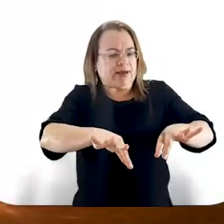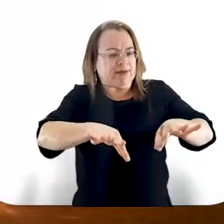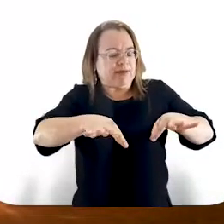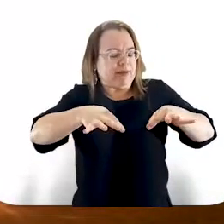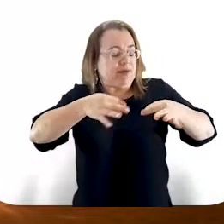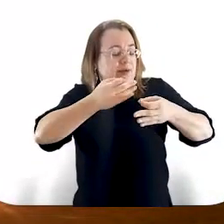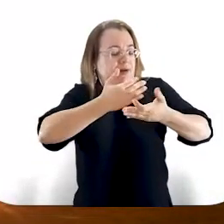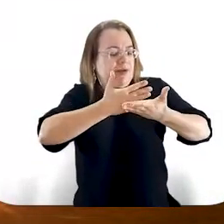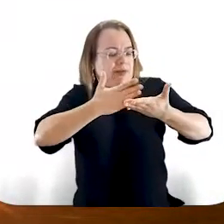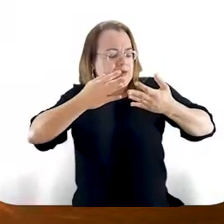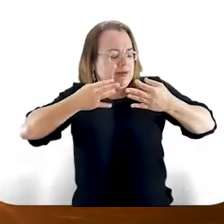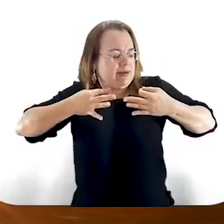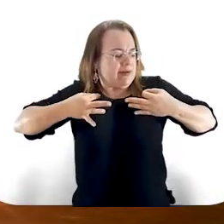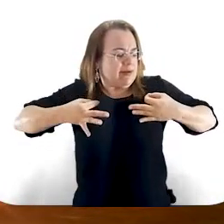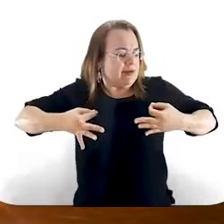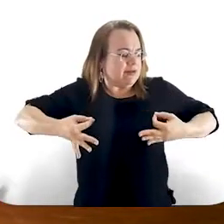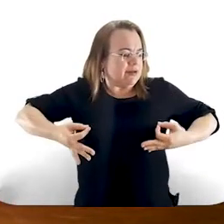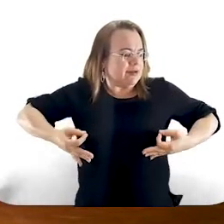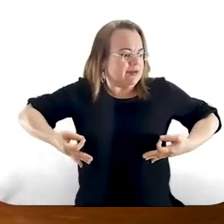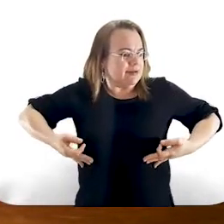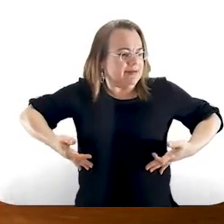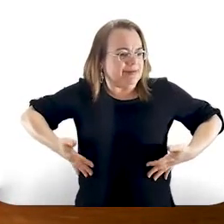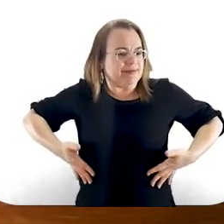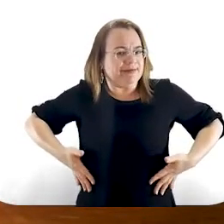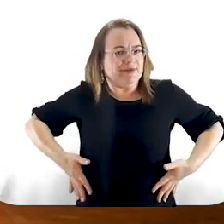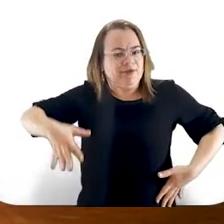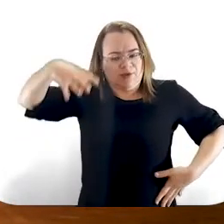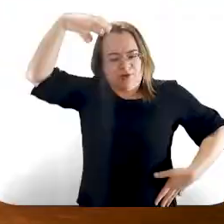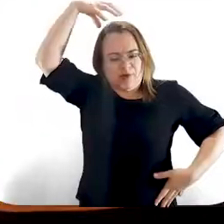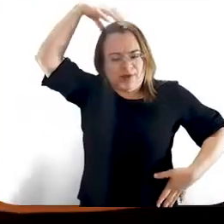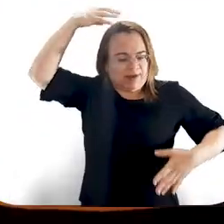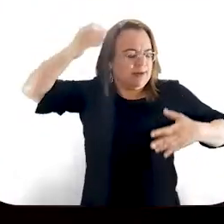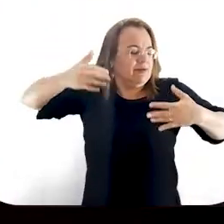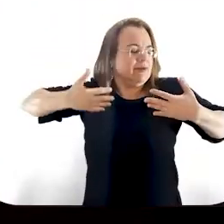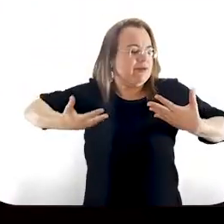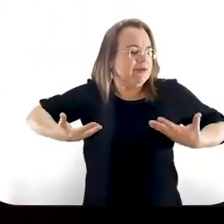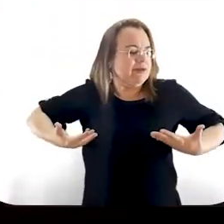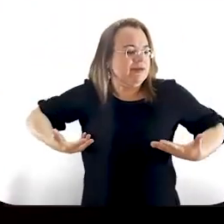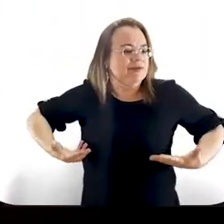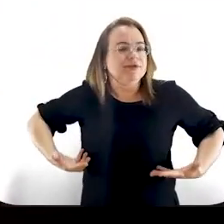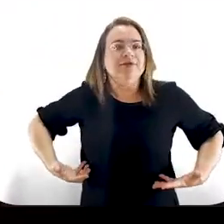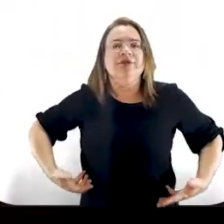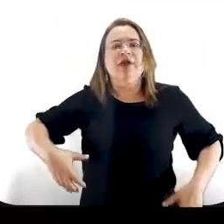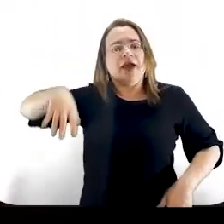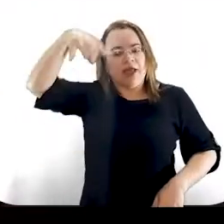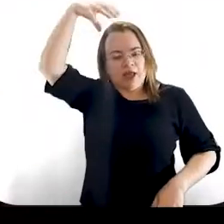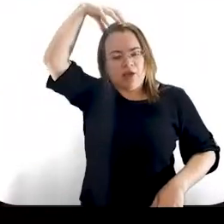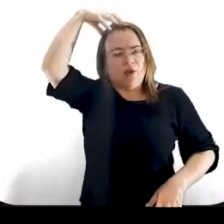e começaram a vestir o rei. E foram vestindo. E o rei